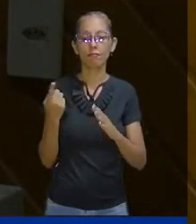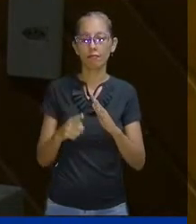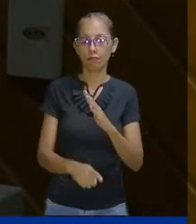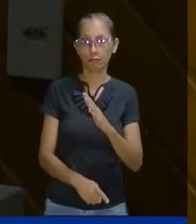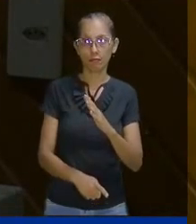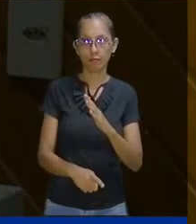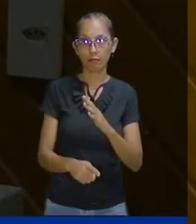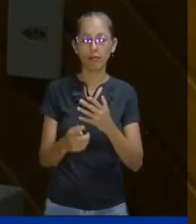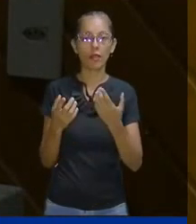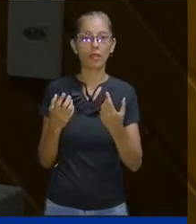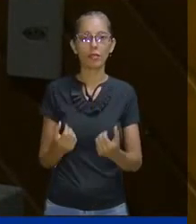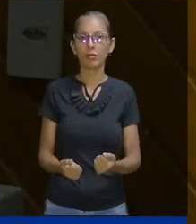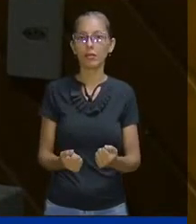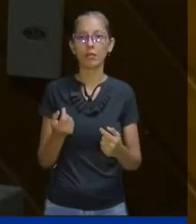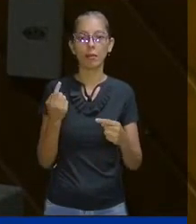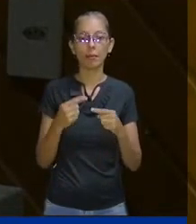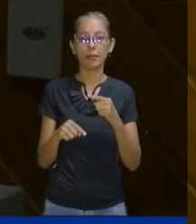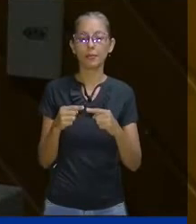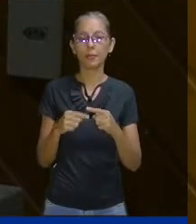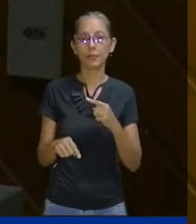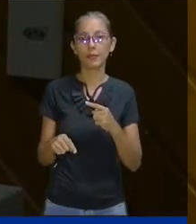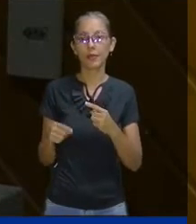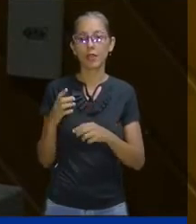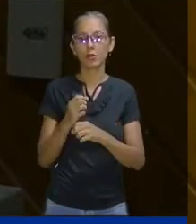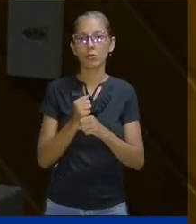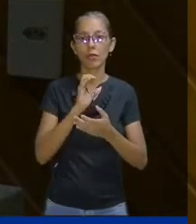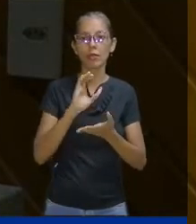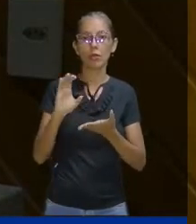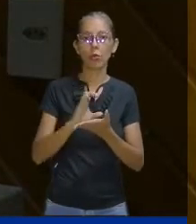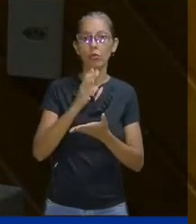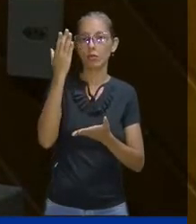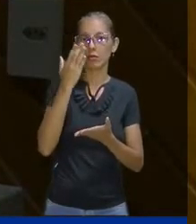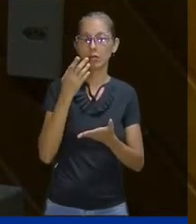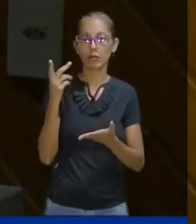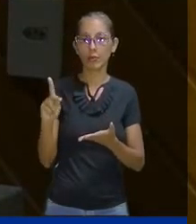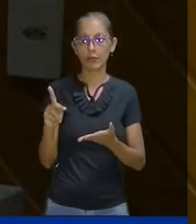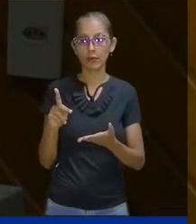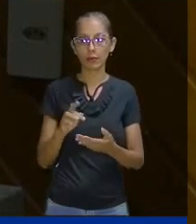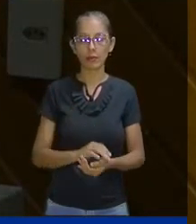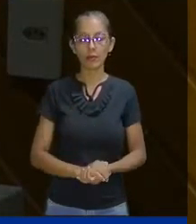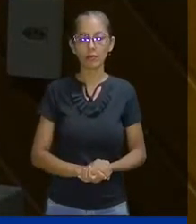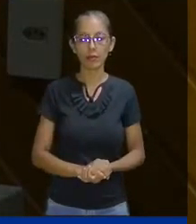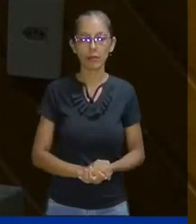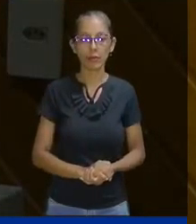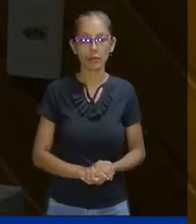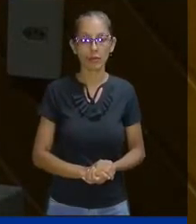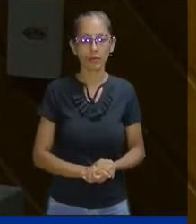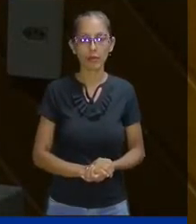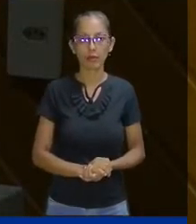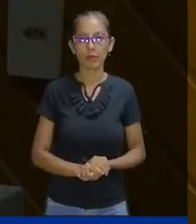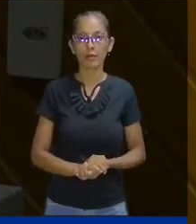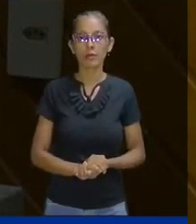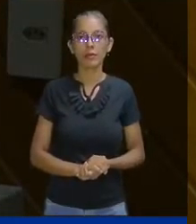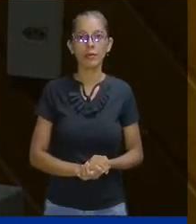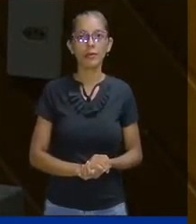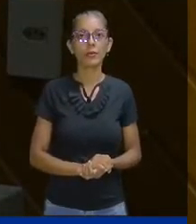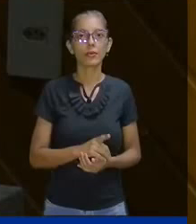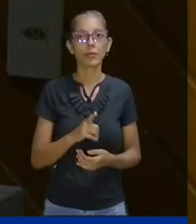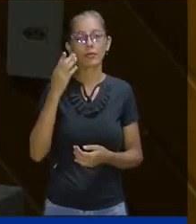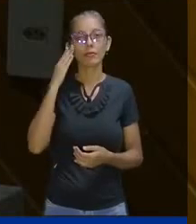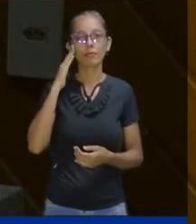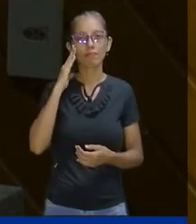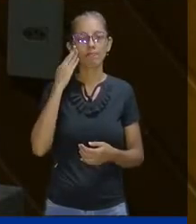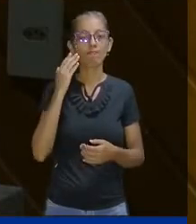desaprovação das contas, uma vez que impede a correta fiscalização do ajuste pela Justiça Eleitoral, conforme entendimento do Tribunal Superior